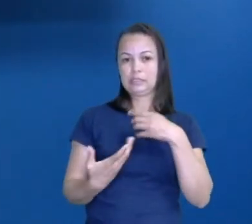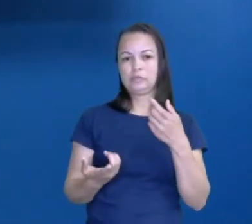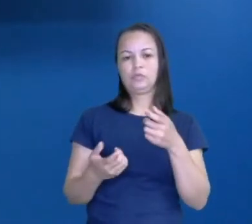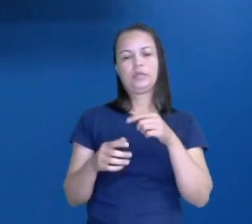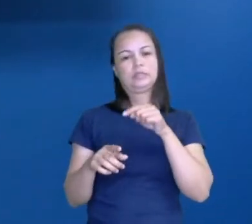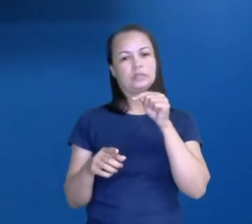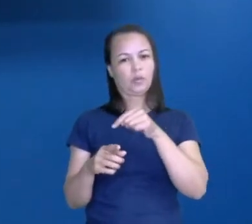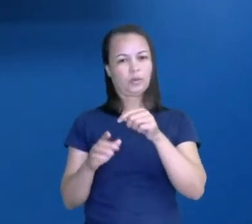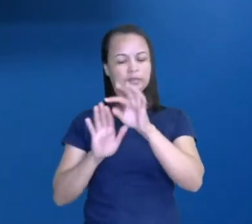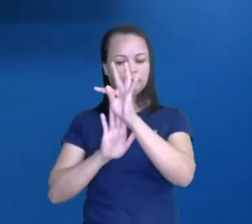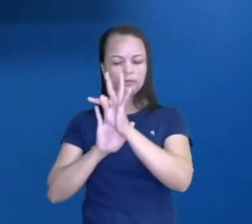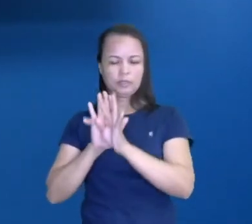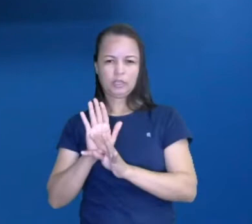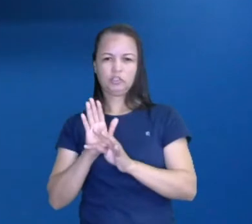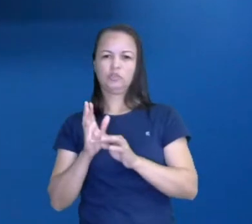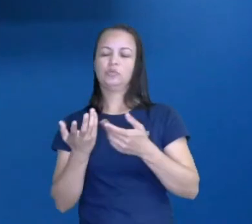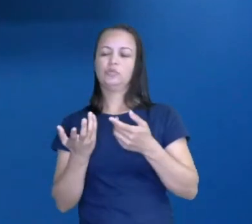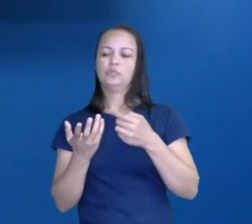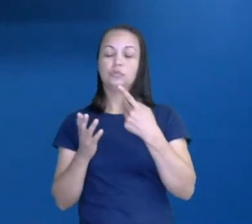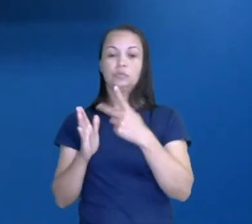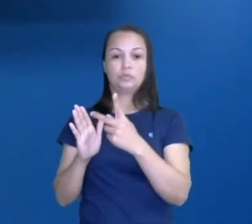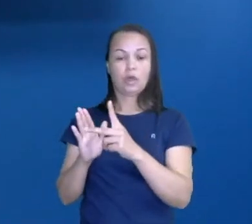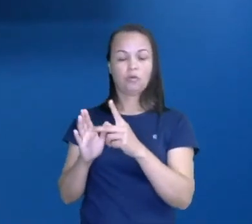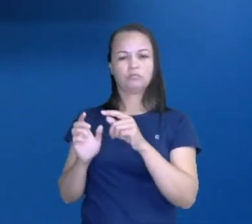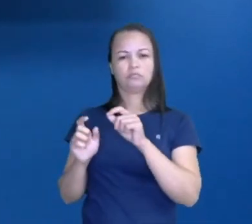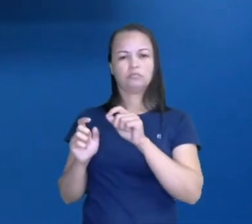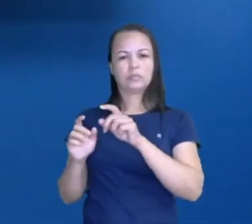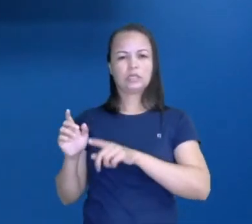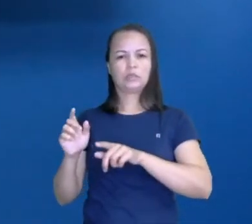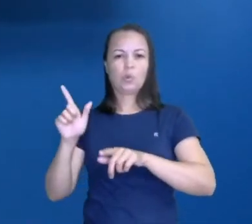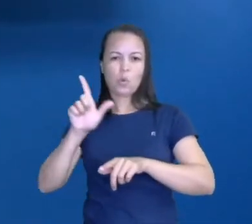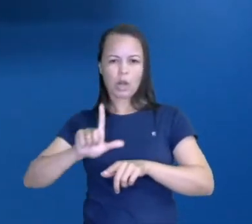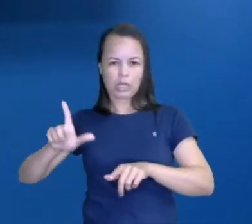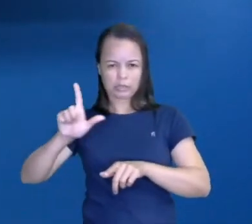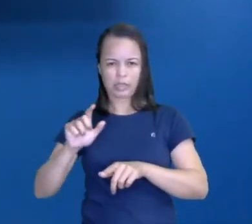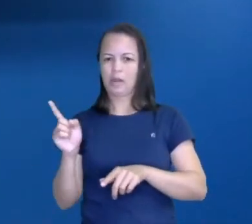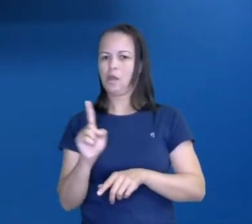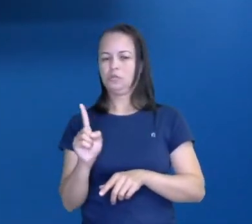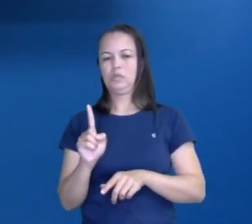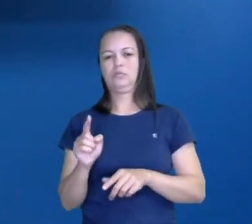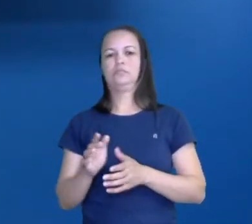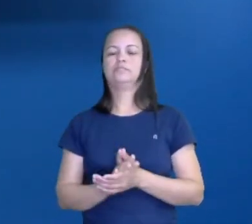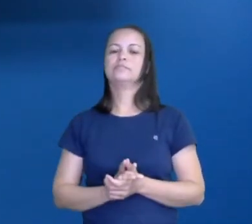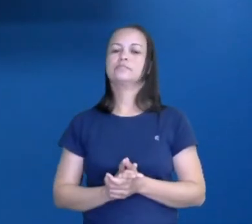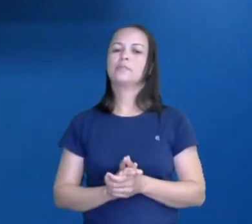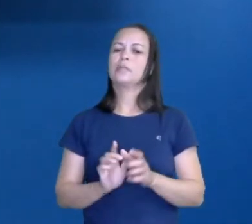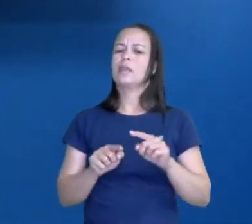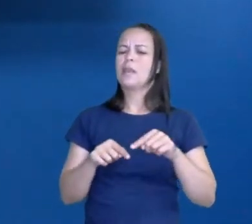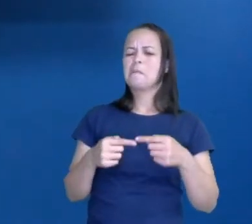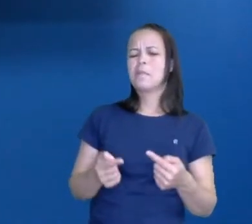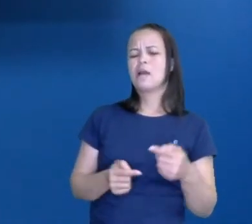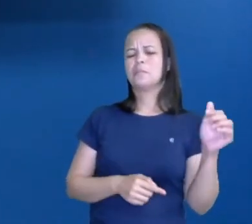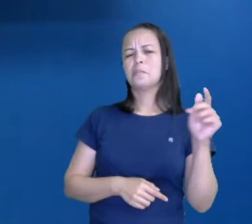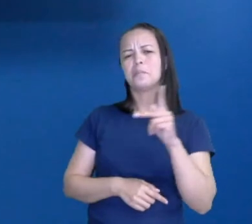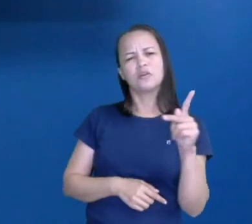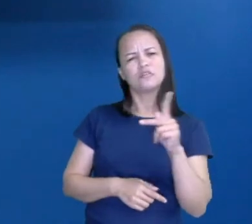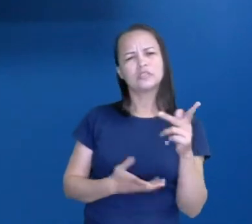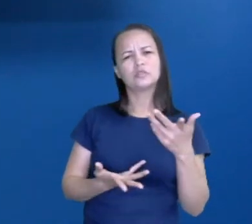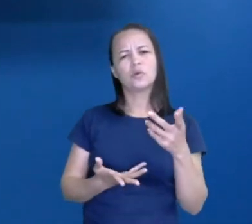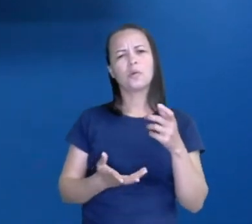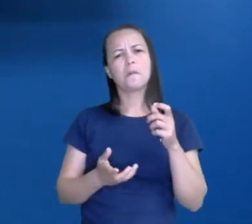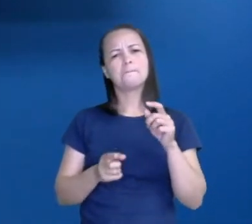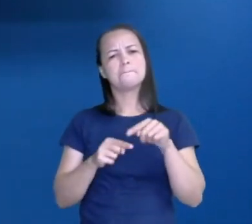foi utilizado no sentido literal. Mas, professor, o que é o